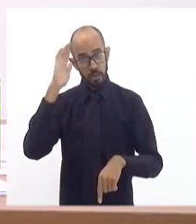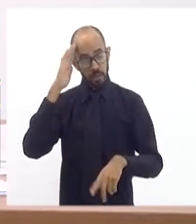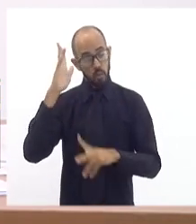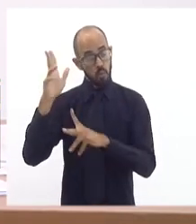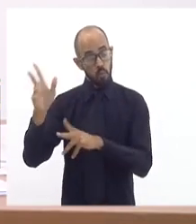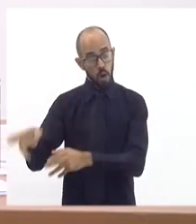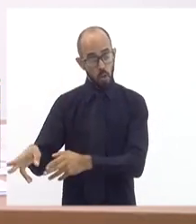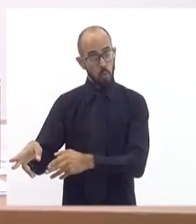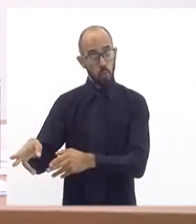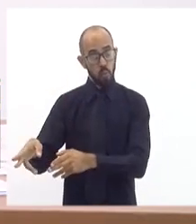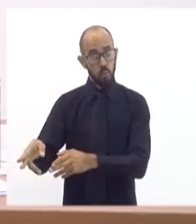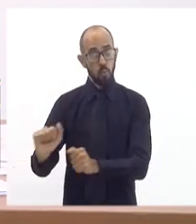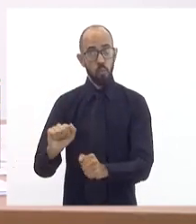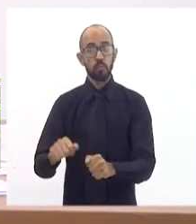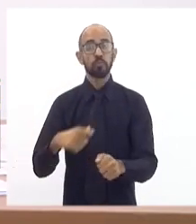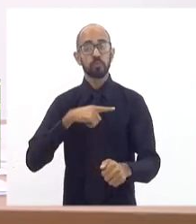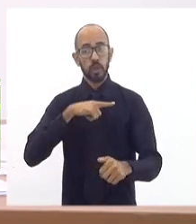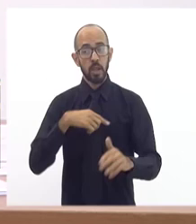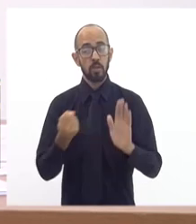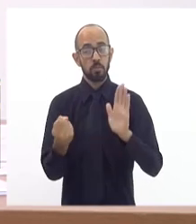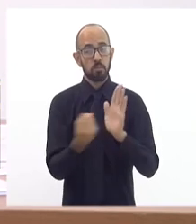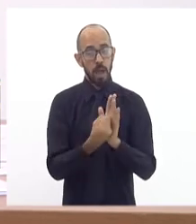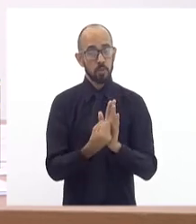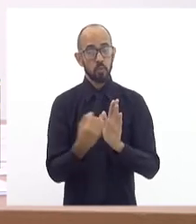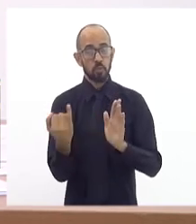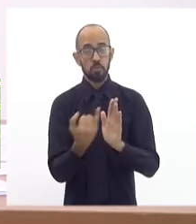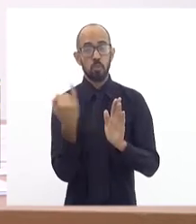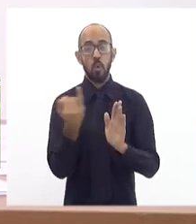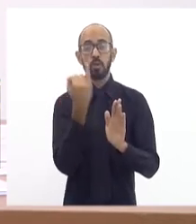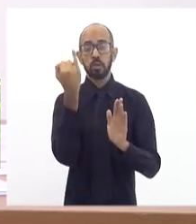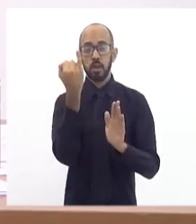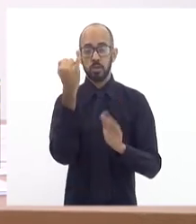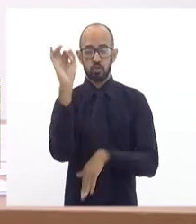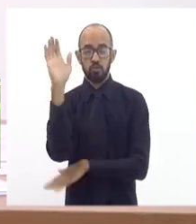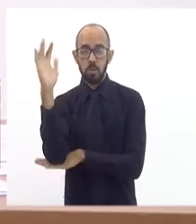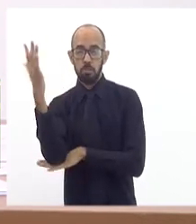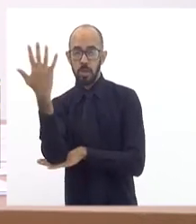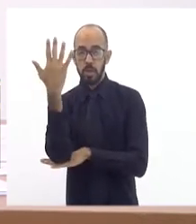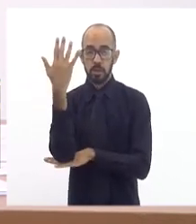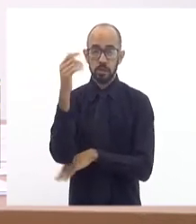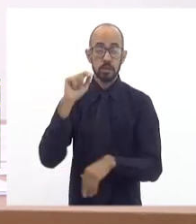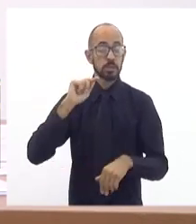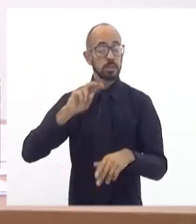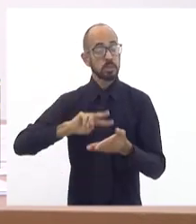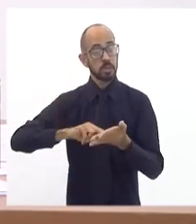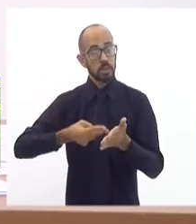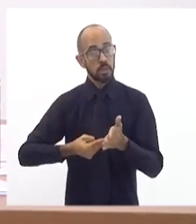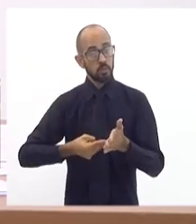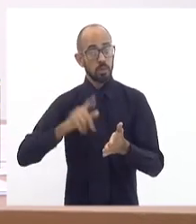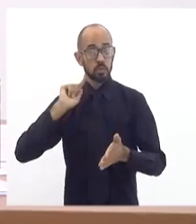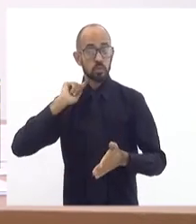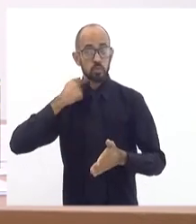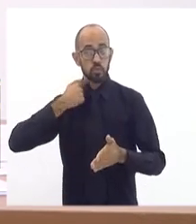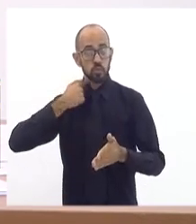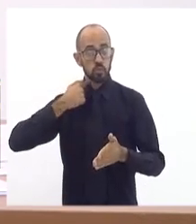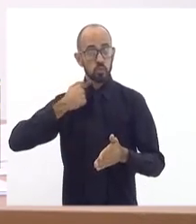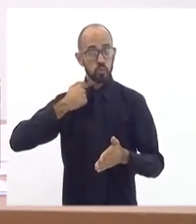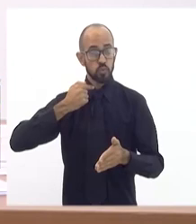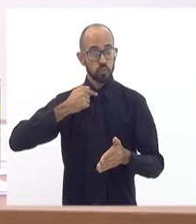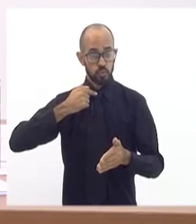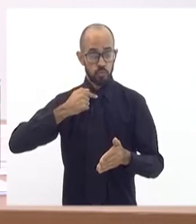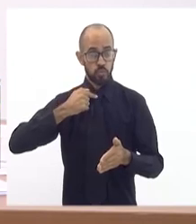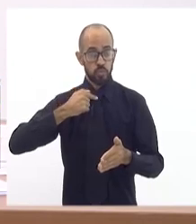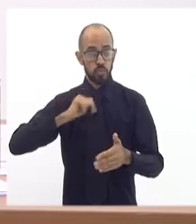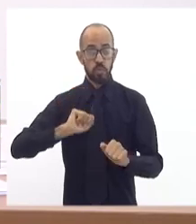parecido ao passo de cooperação como Impacto significativo ou seja um potencial poluidor alto importa excepcional e